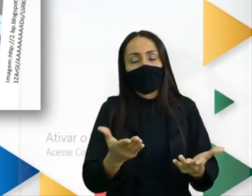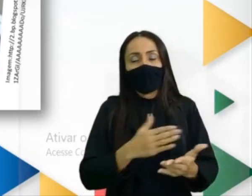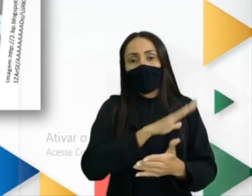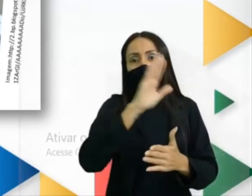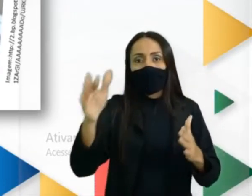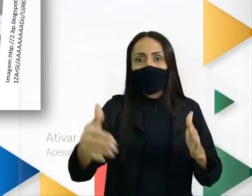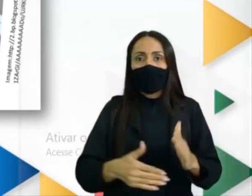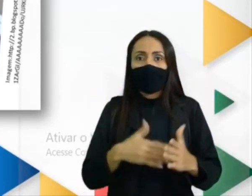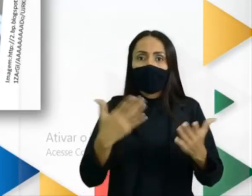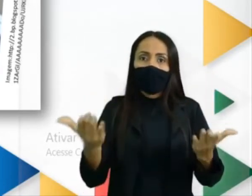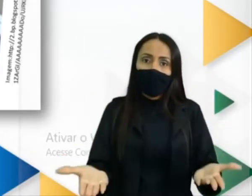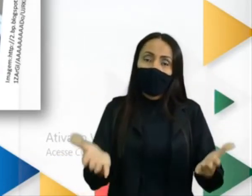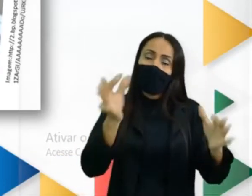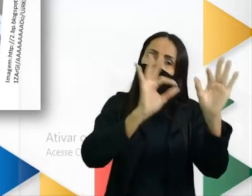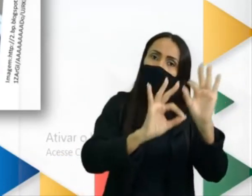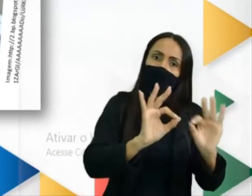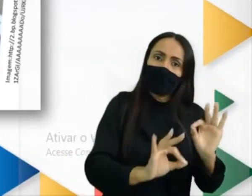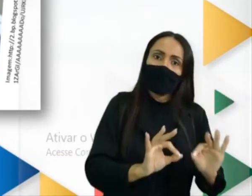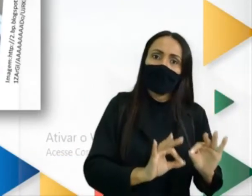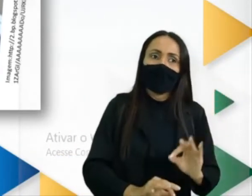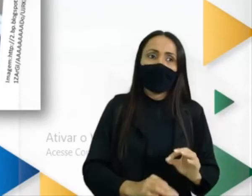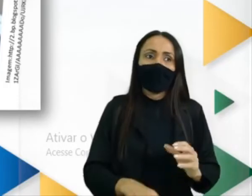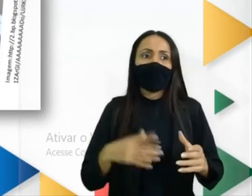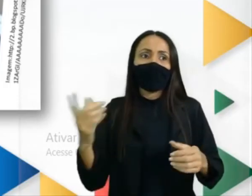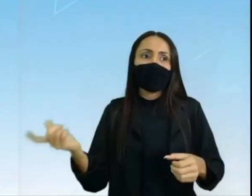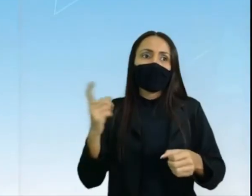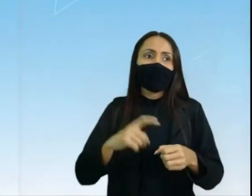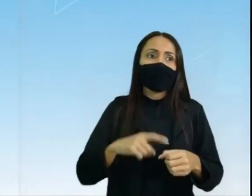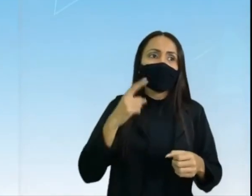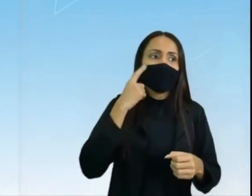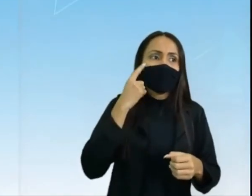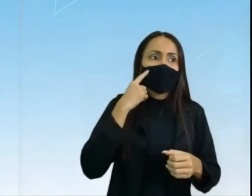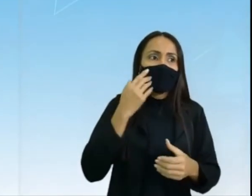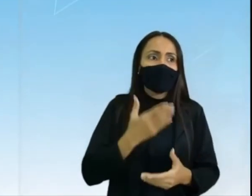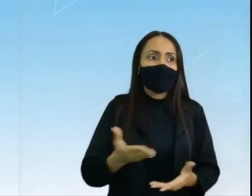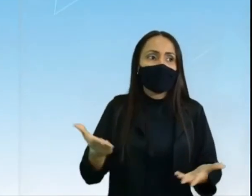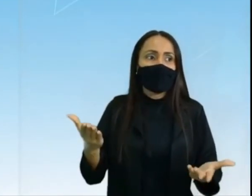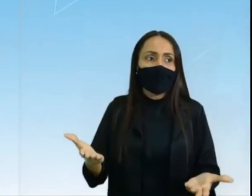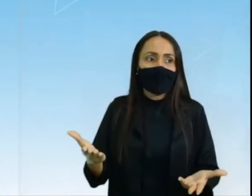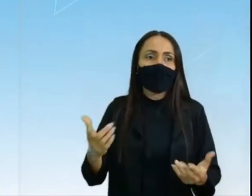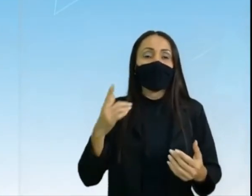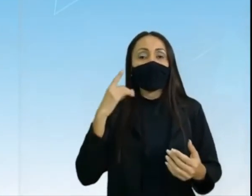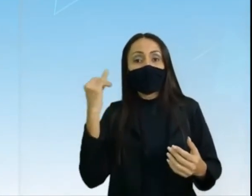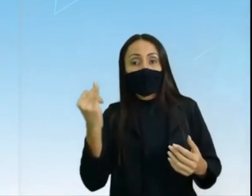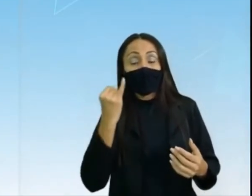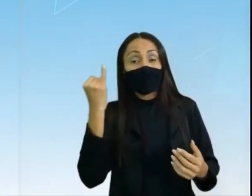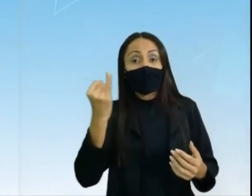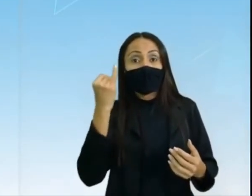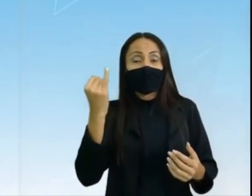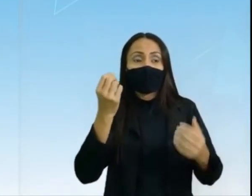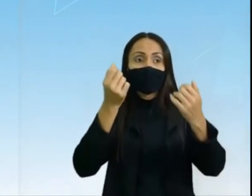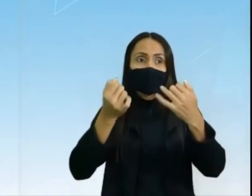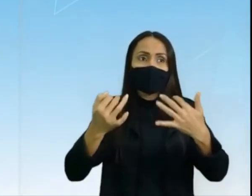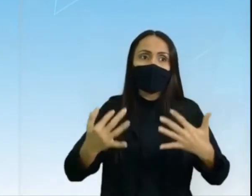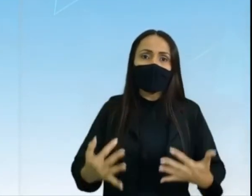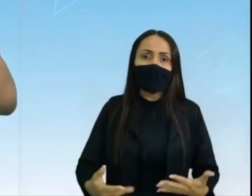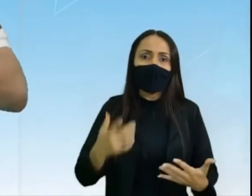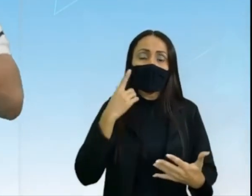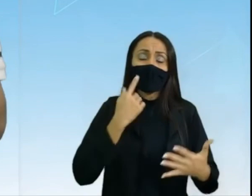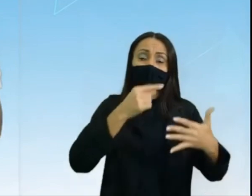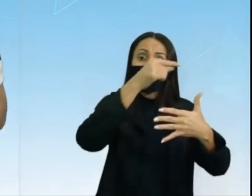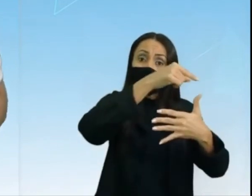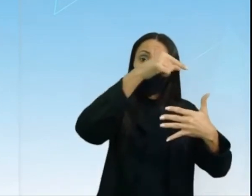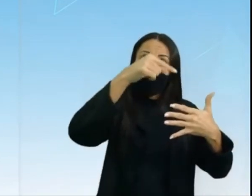uma questão de organização. E voltando aqui, para mim, é importante salientar pontos